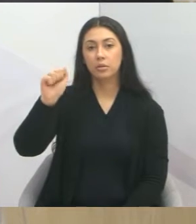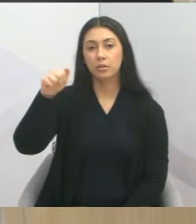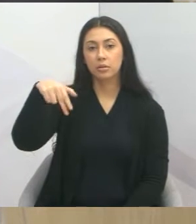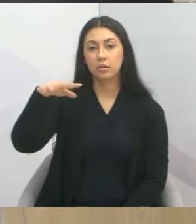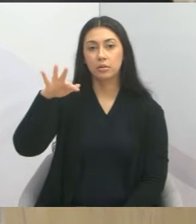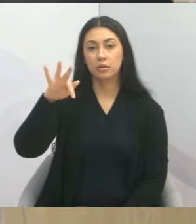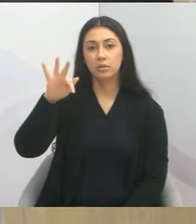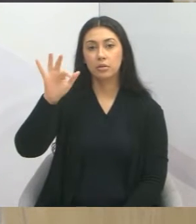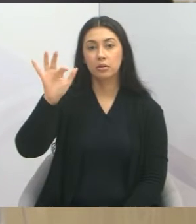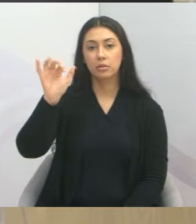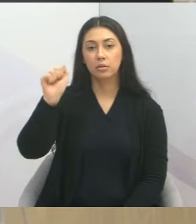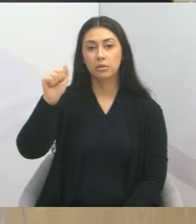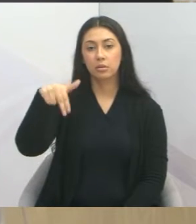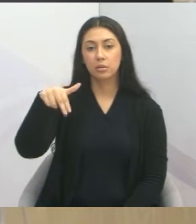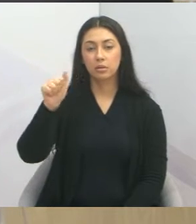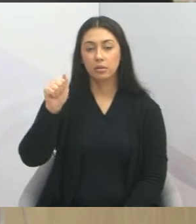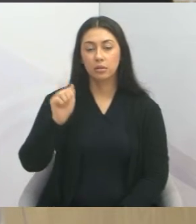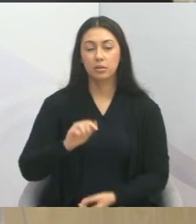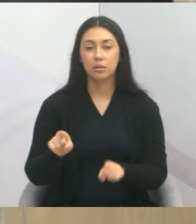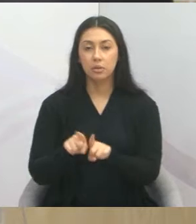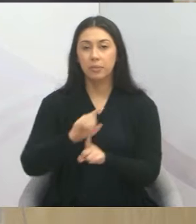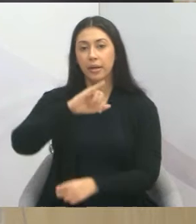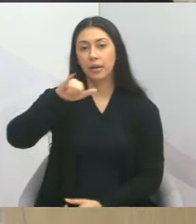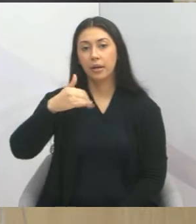e já me que respectivamente